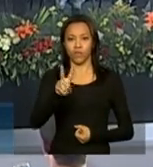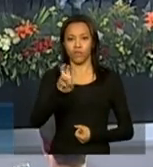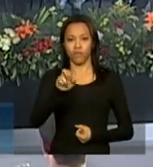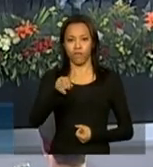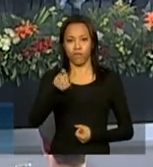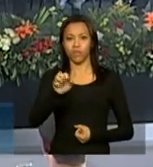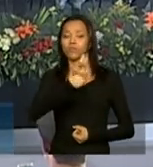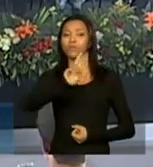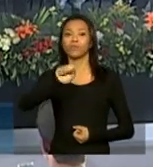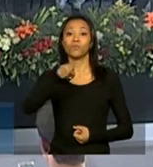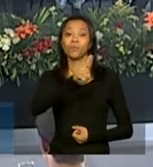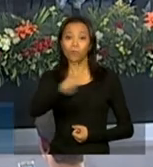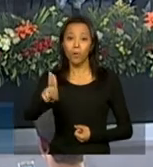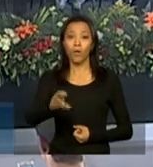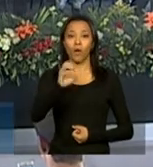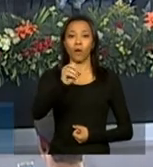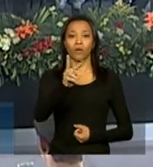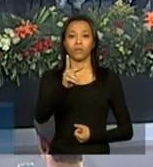Piveta.